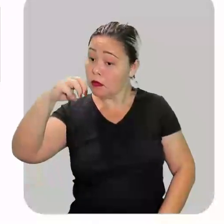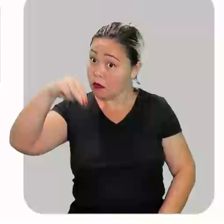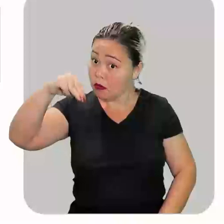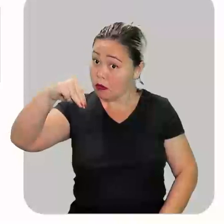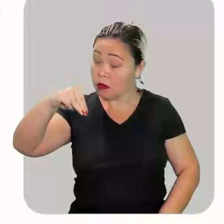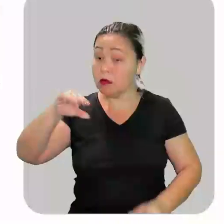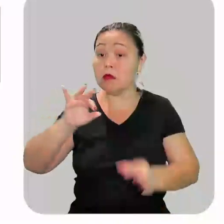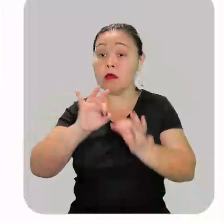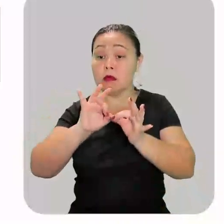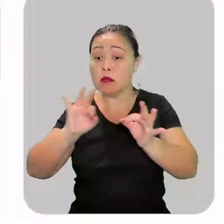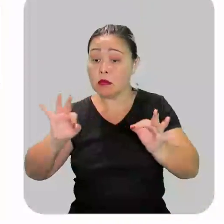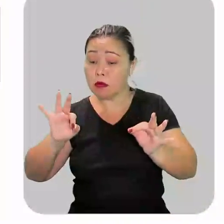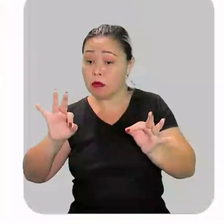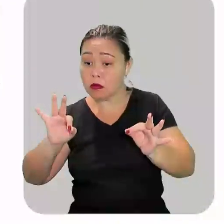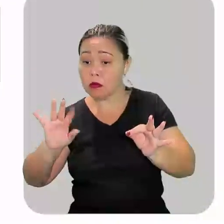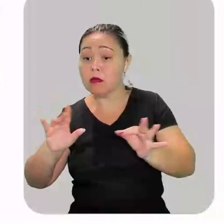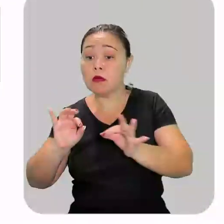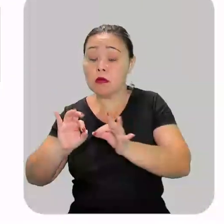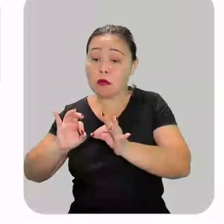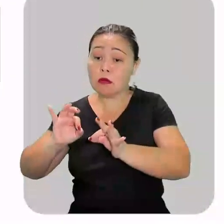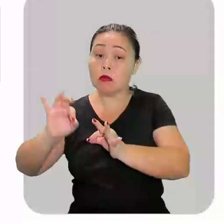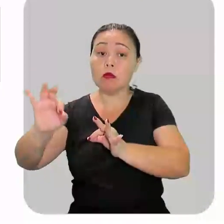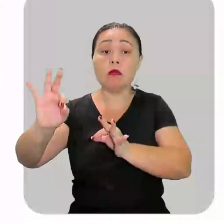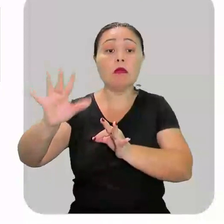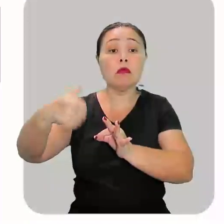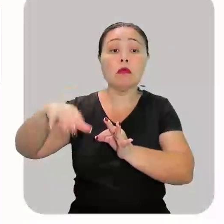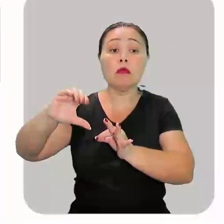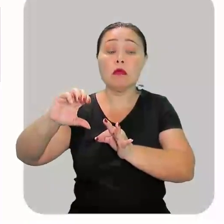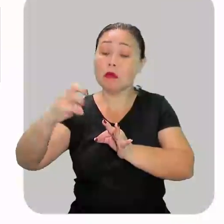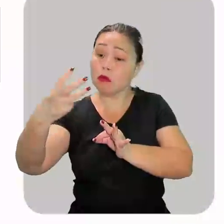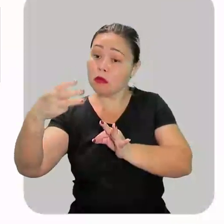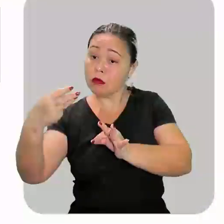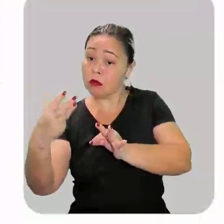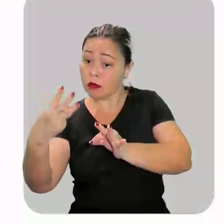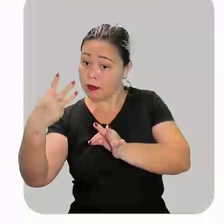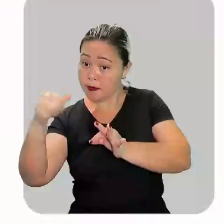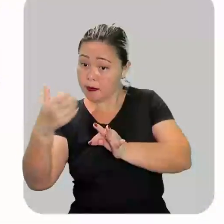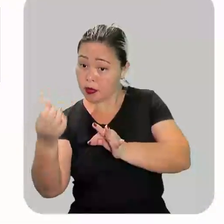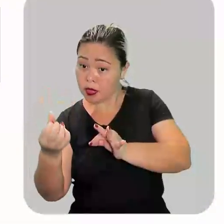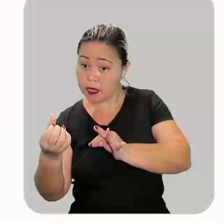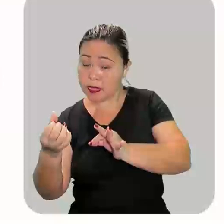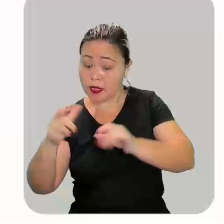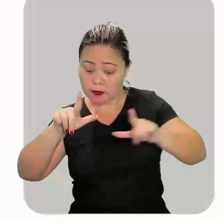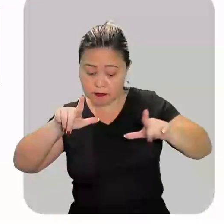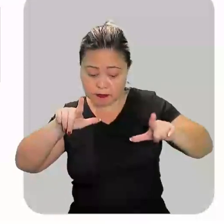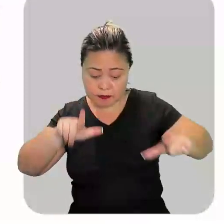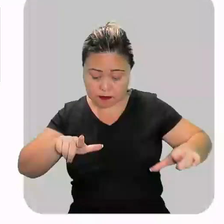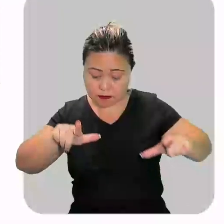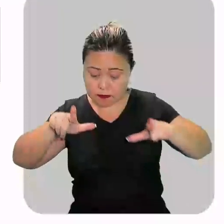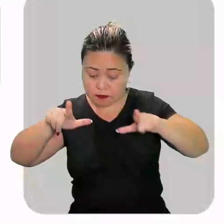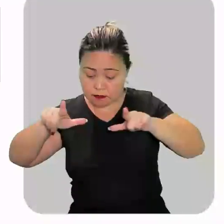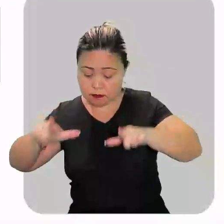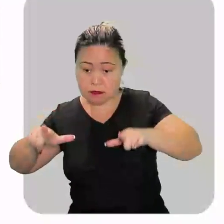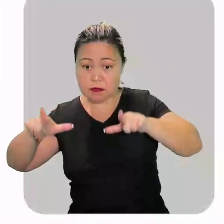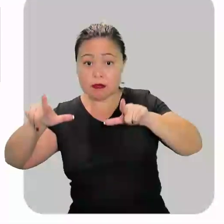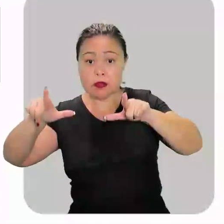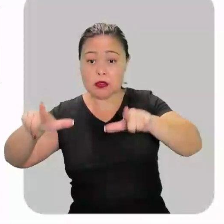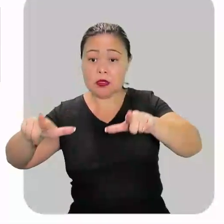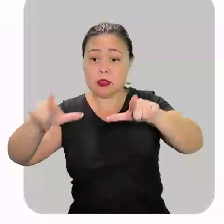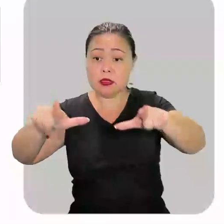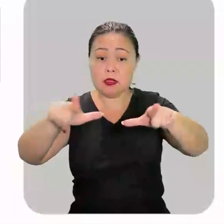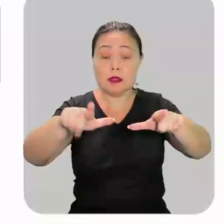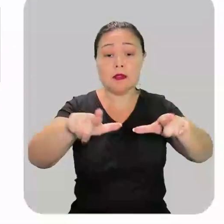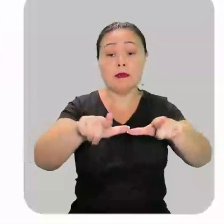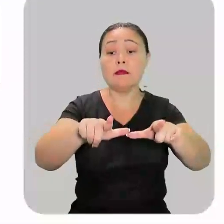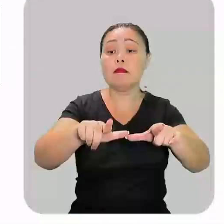e 3,6 metros de comprimento. As peças de porcelanato têm formato de um